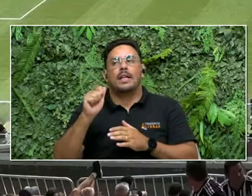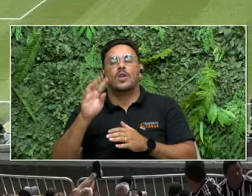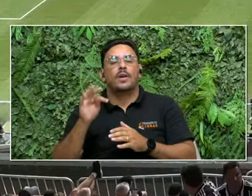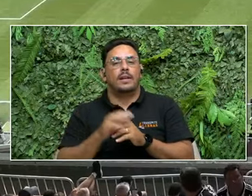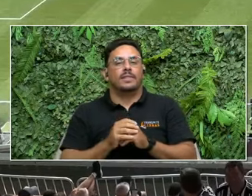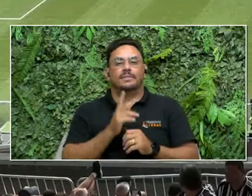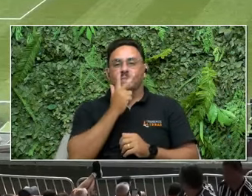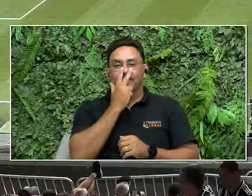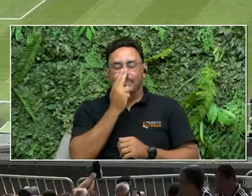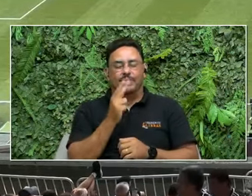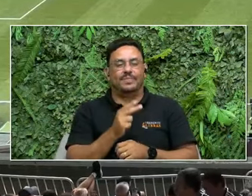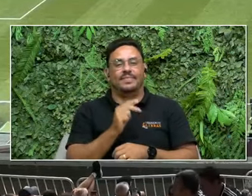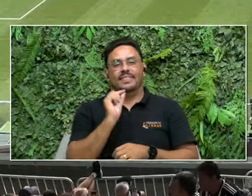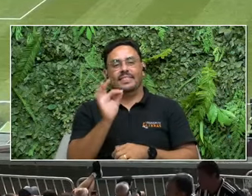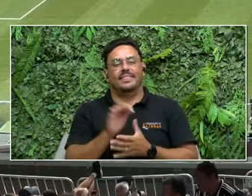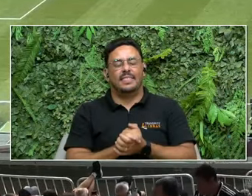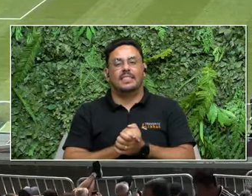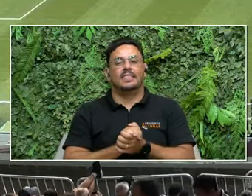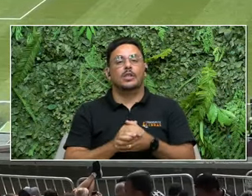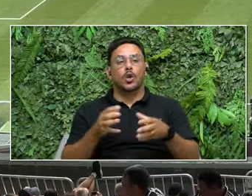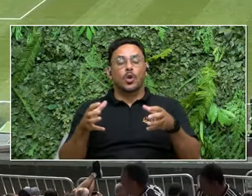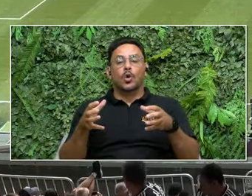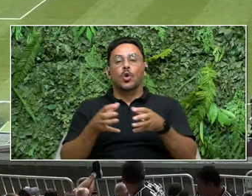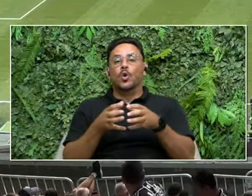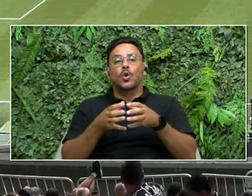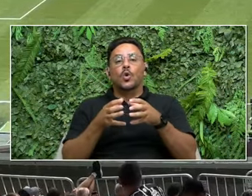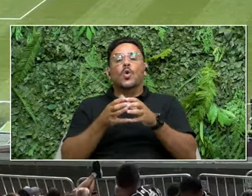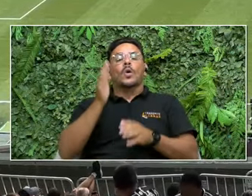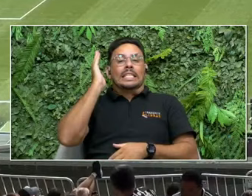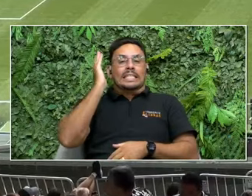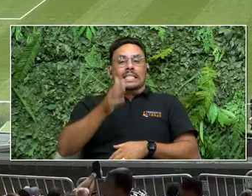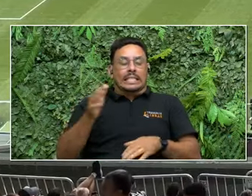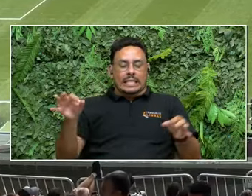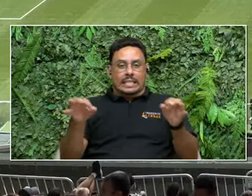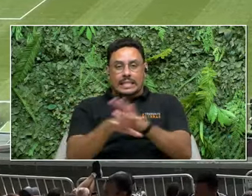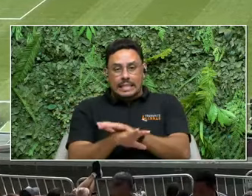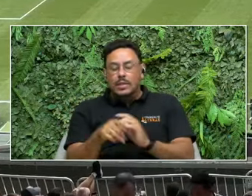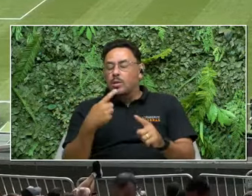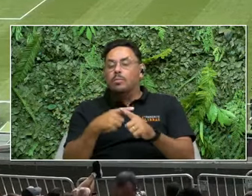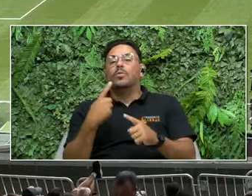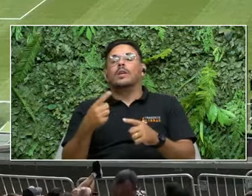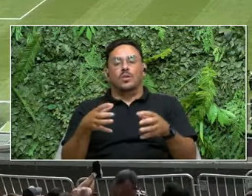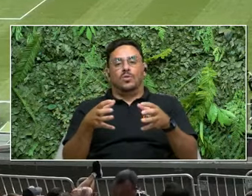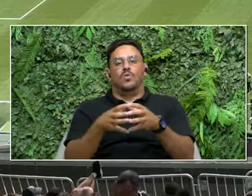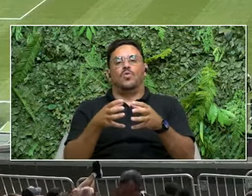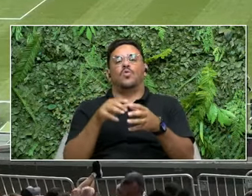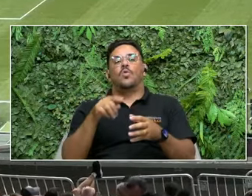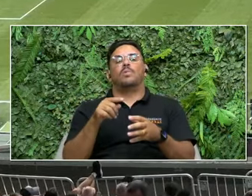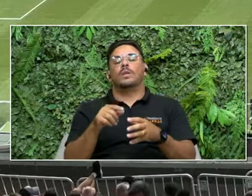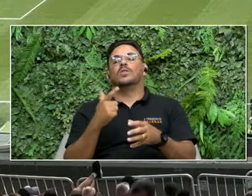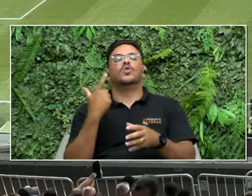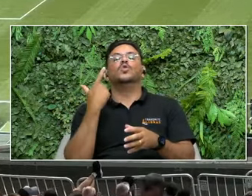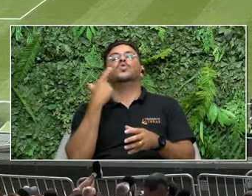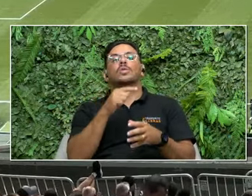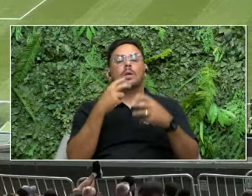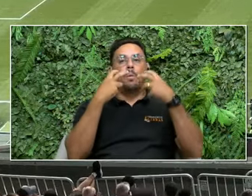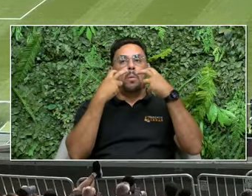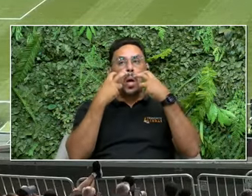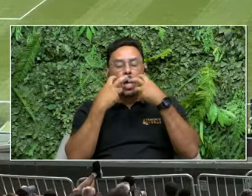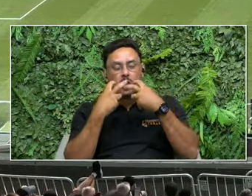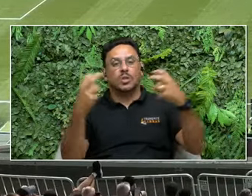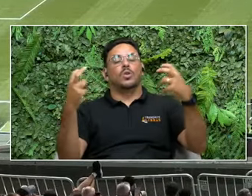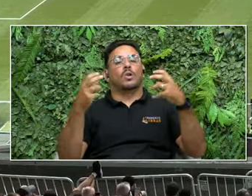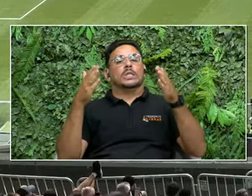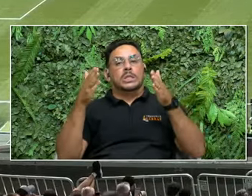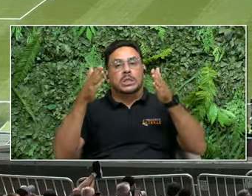viu time completaço para levar para você por sem essa equipe esse som não chega na sua casa não